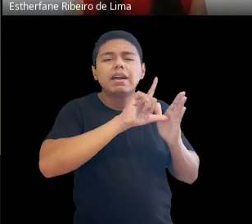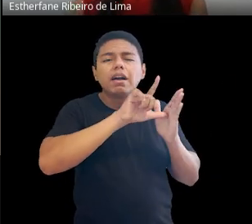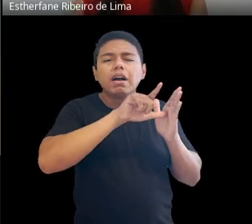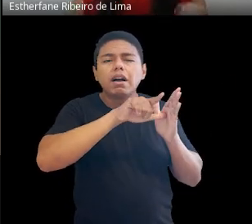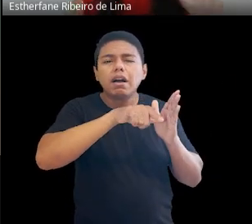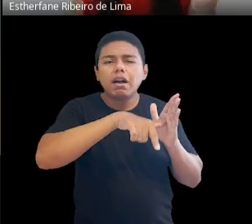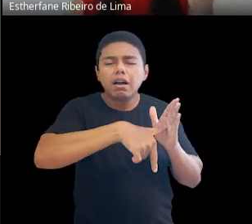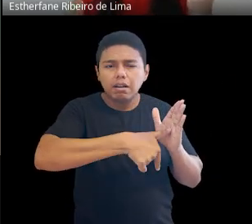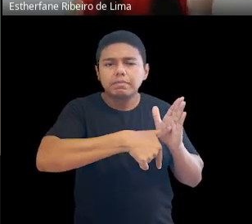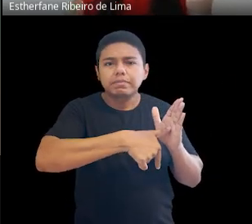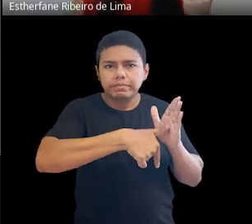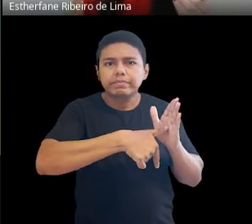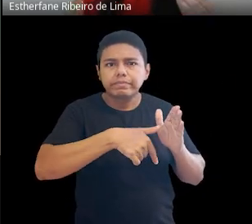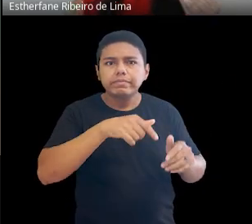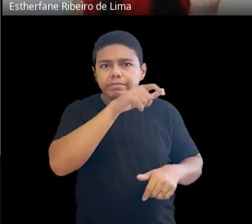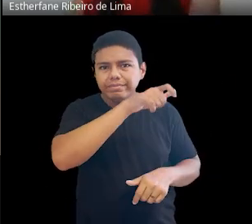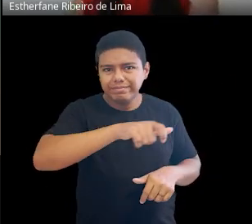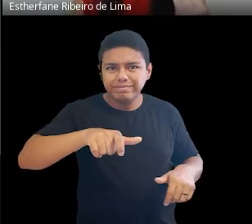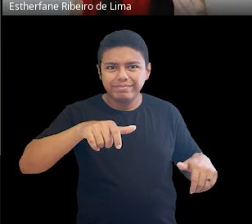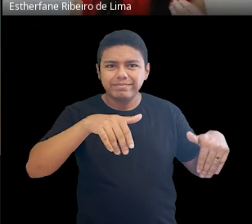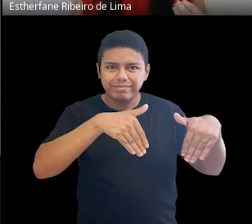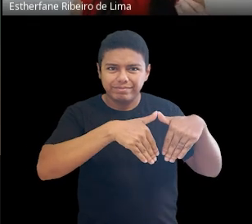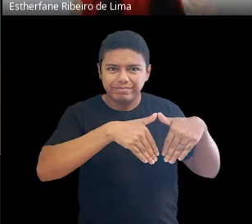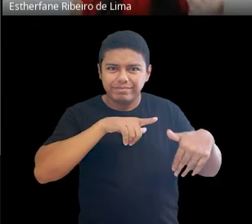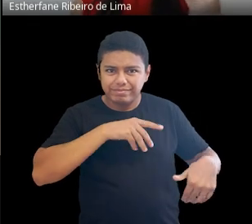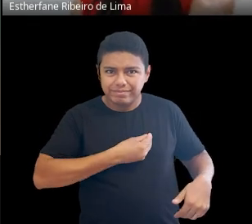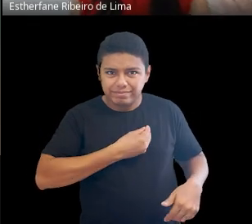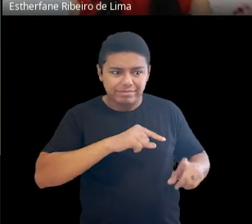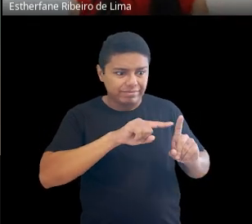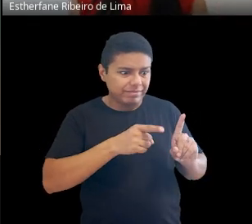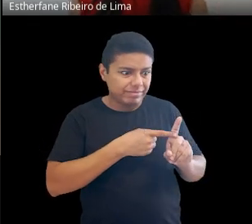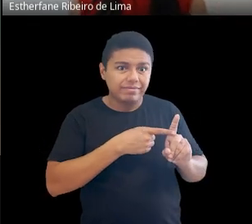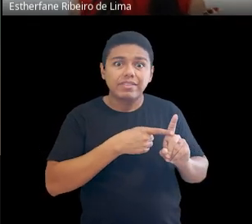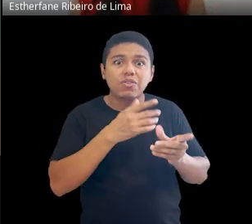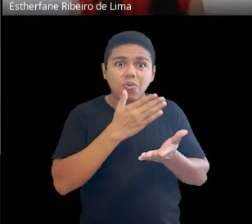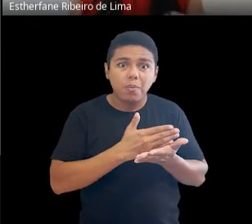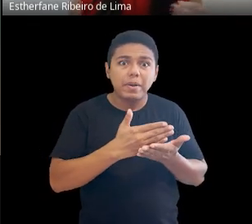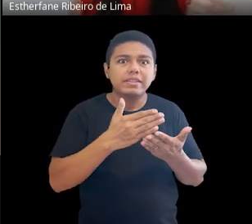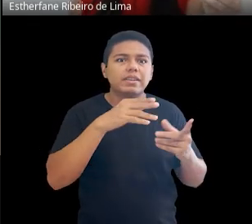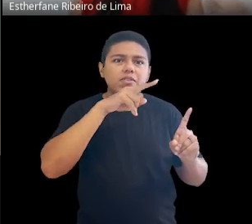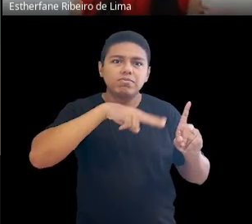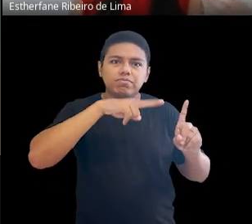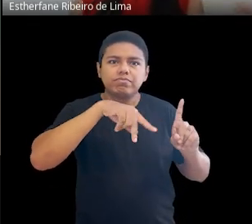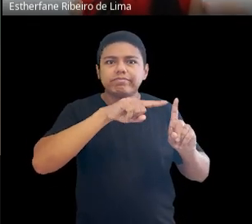essa pessoa com útero que está gestante iniciar o pré-natal, mais tardiamente